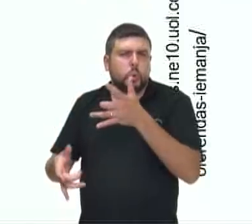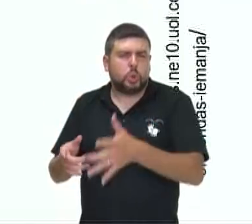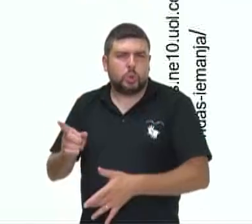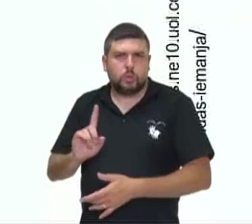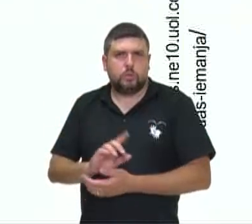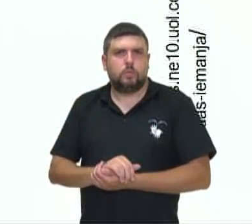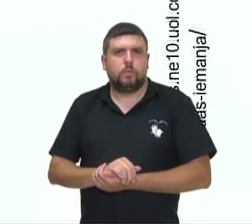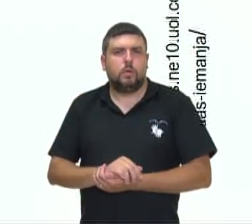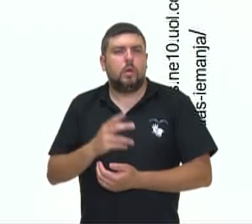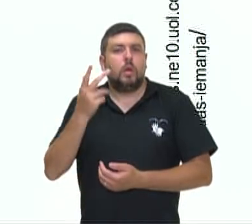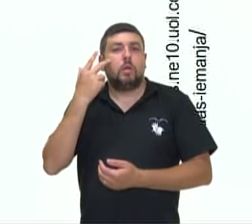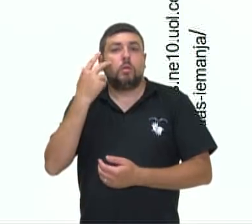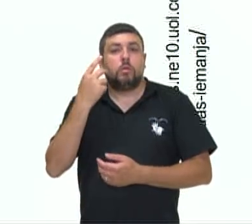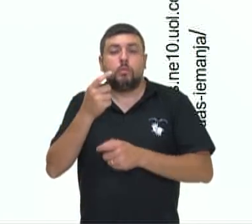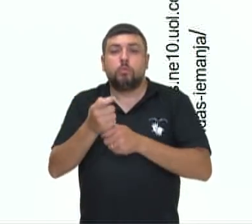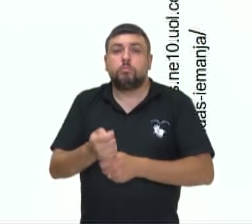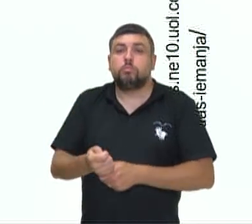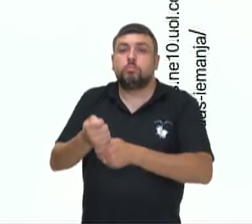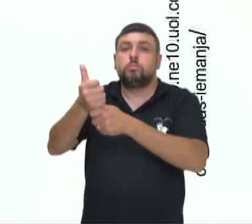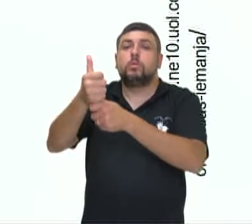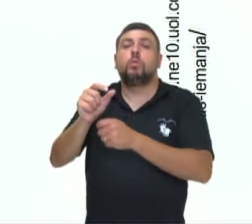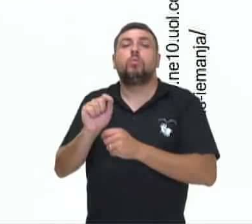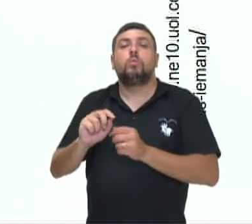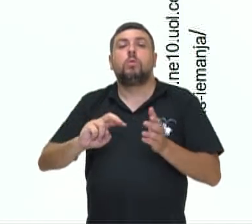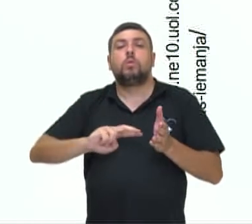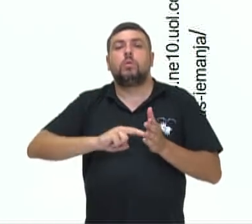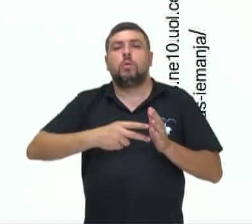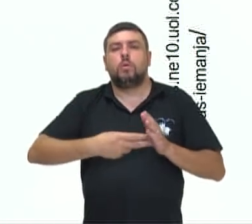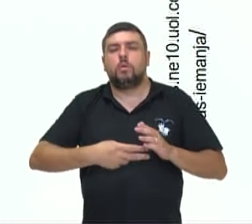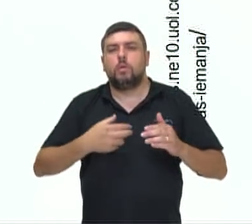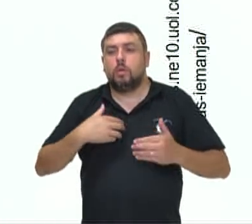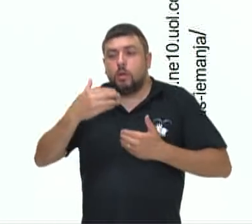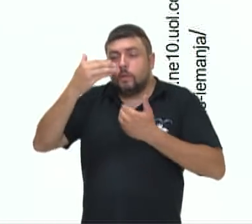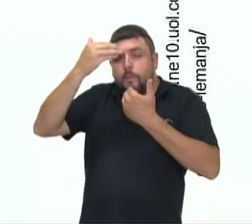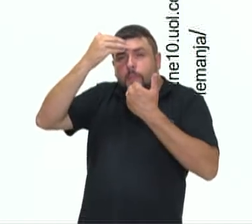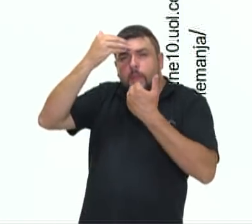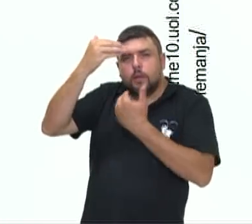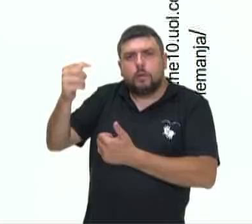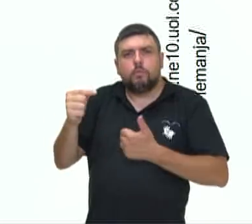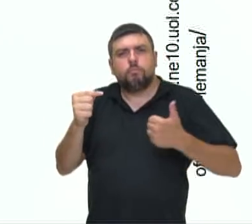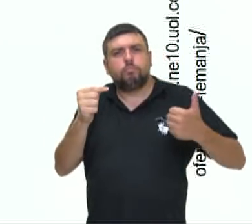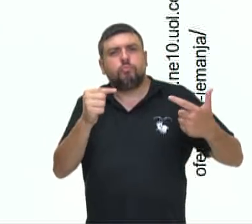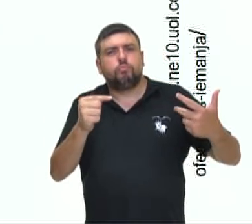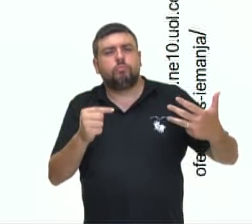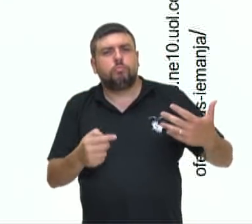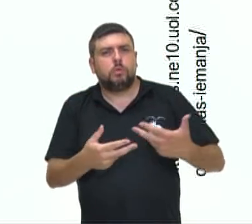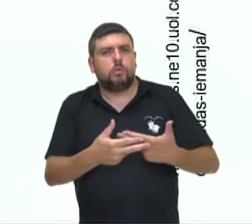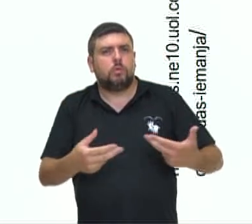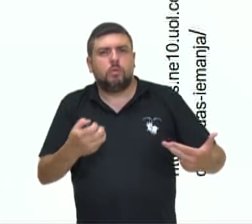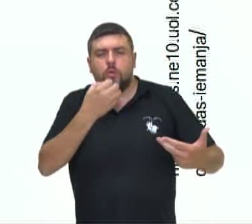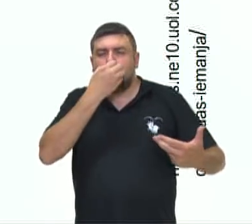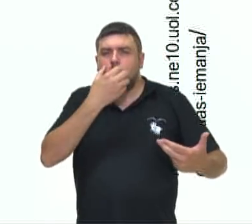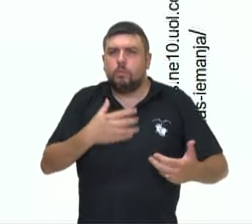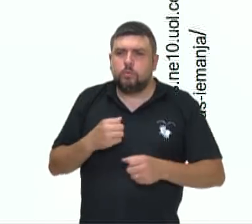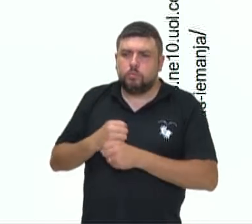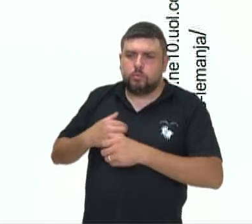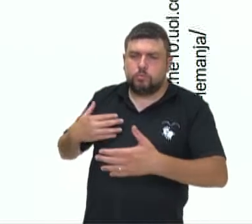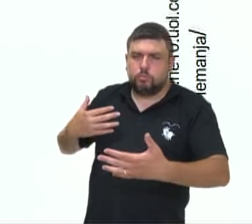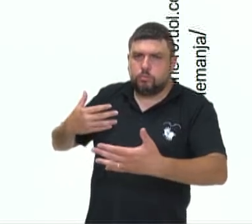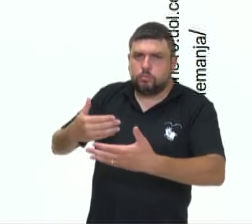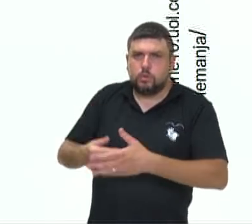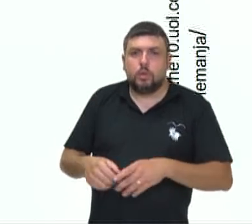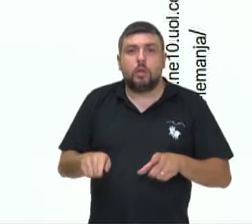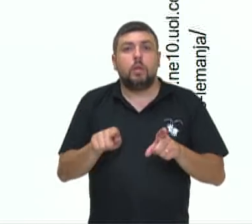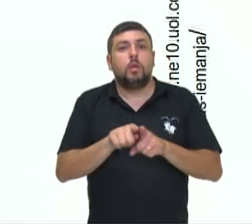na passagem de ano e simboliza agradecimento por todas as coisas boas ocorridas no ano e também o desejo que